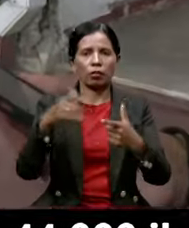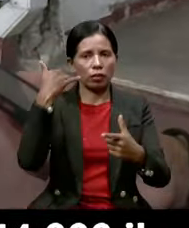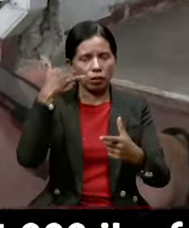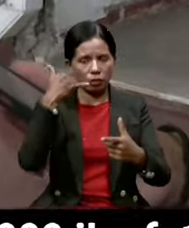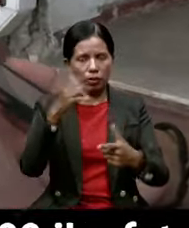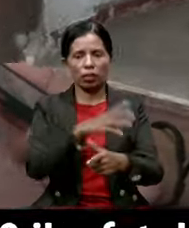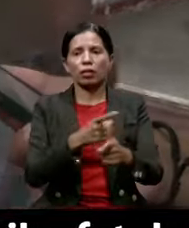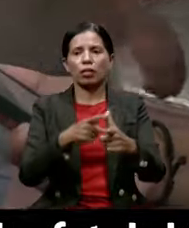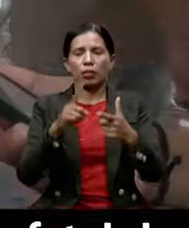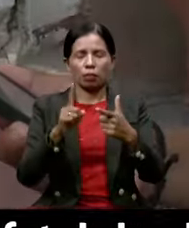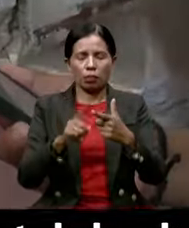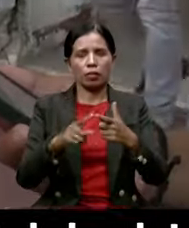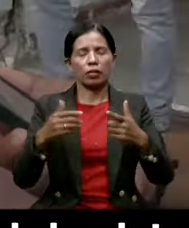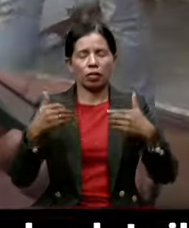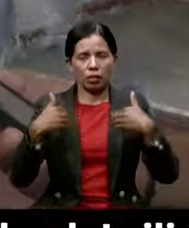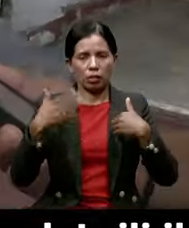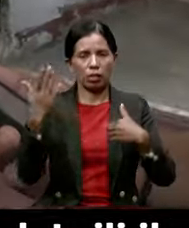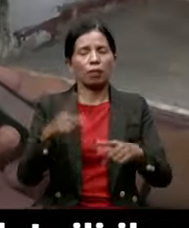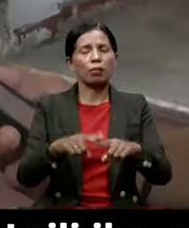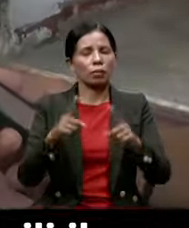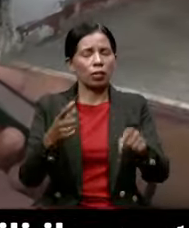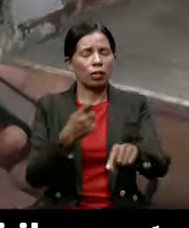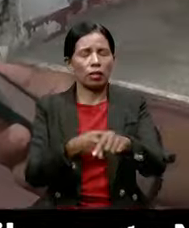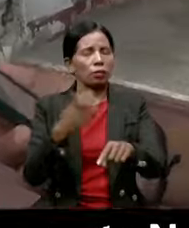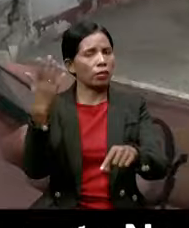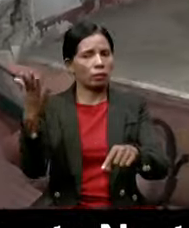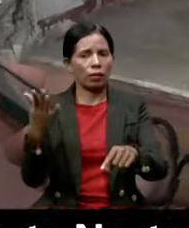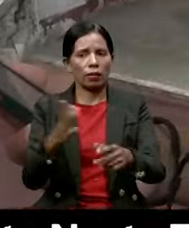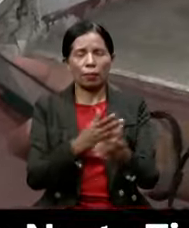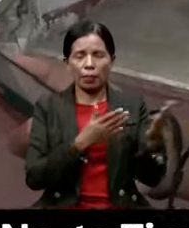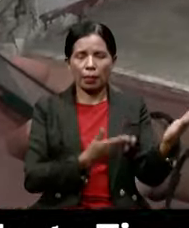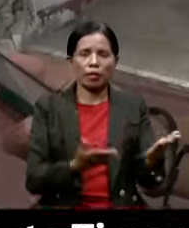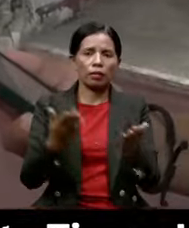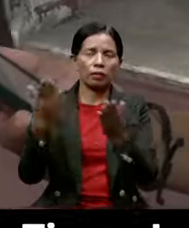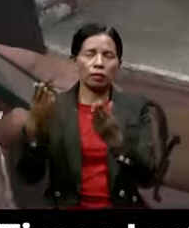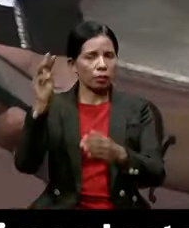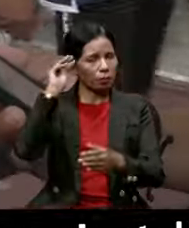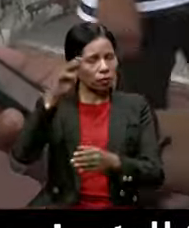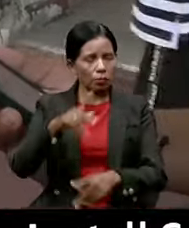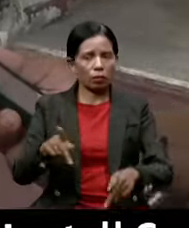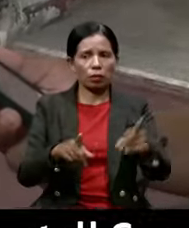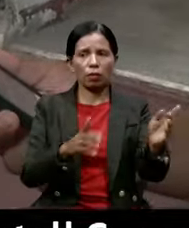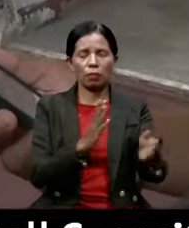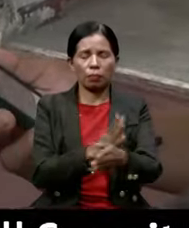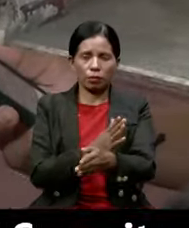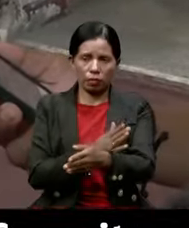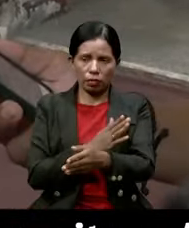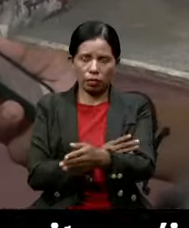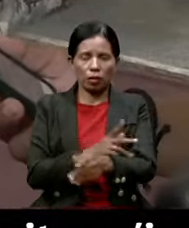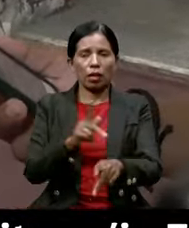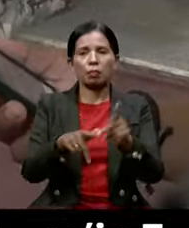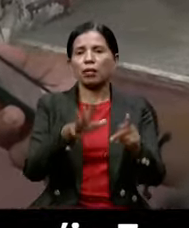foi, acontece tan. Mas bem, ia momento de ba, mas bem, Lord, Ministério Público promove a arguir o